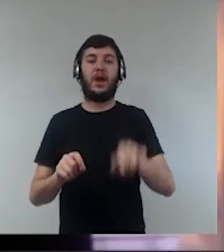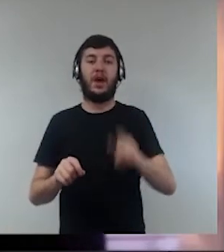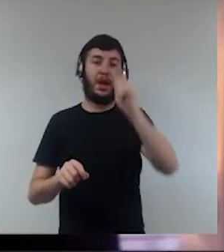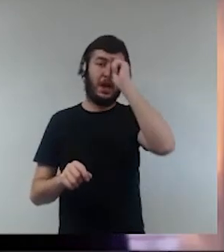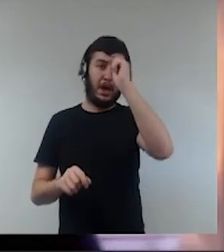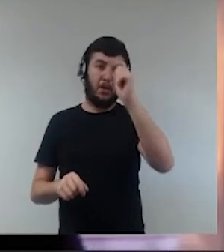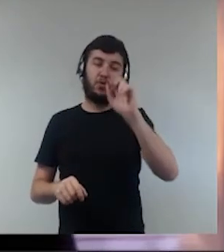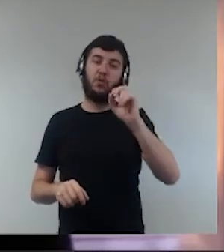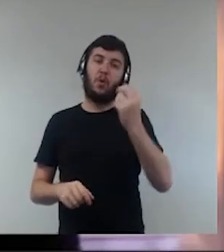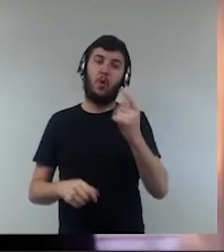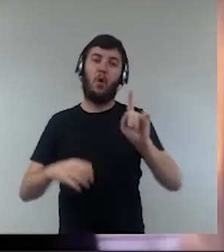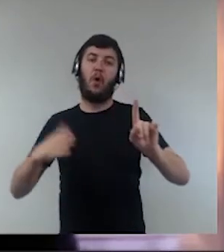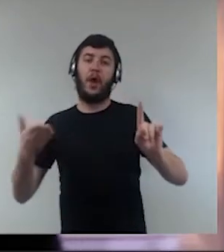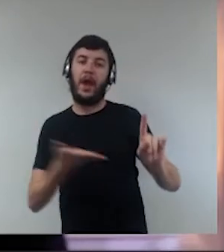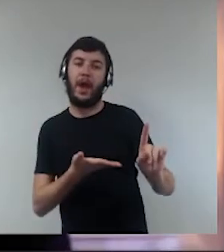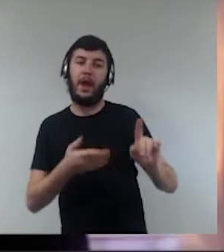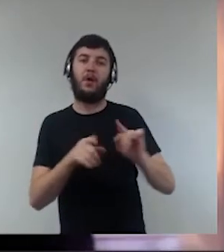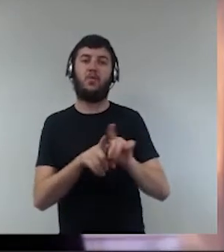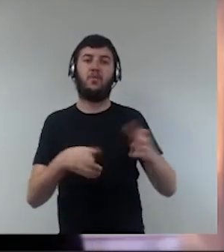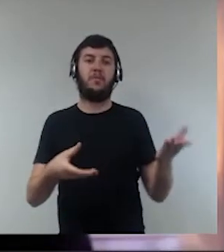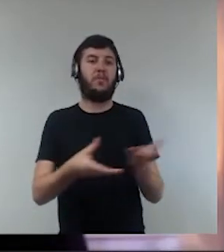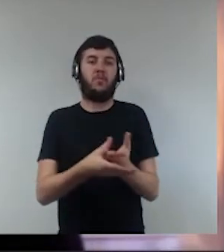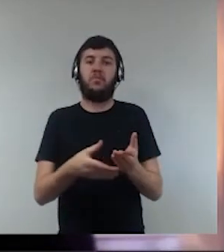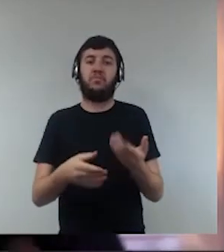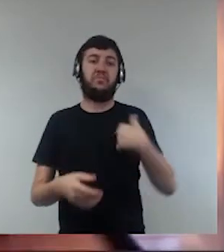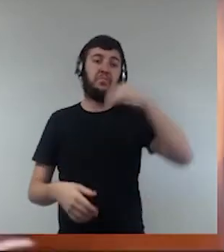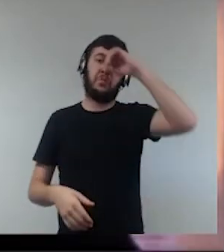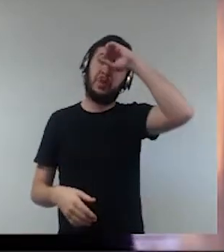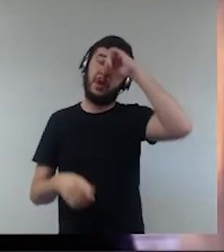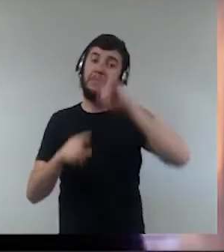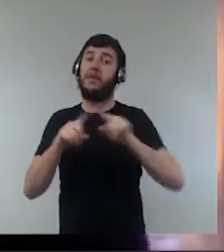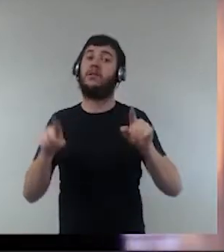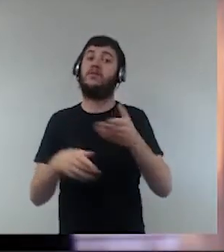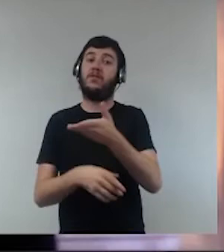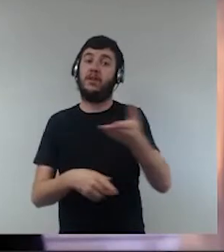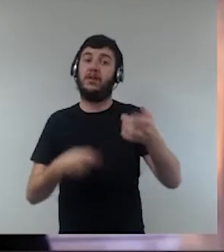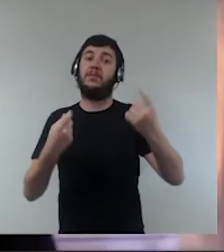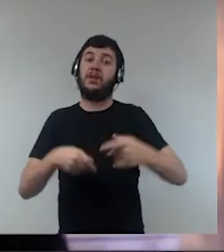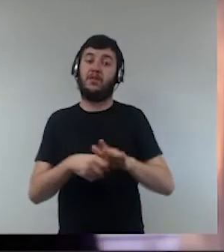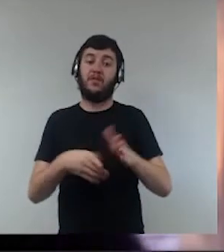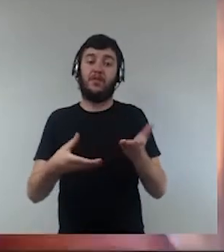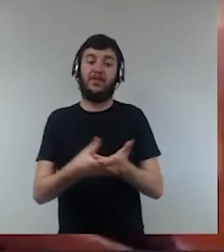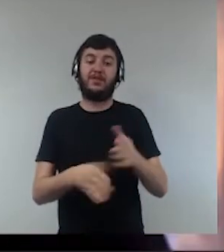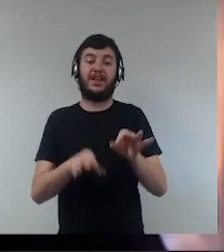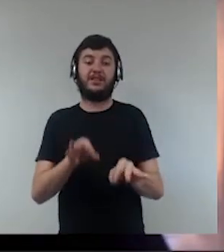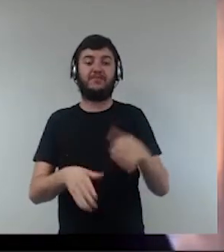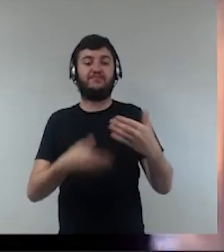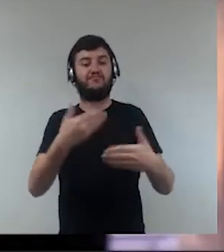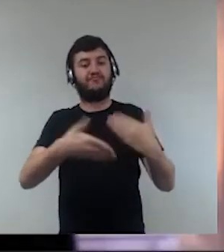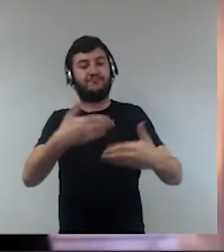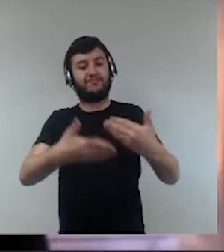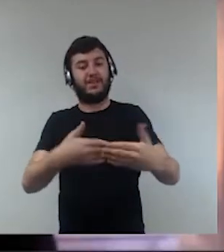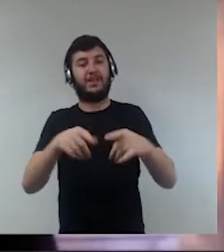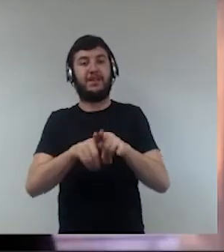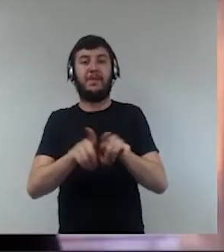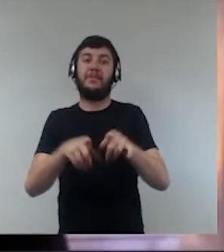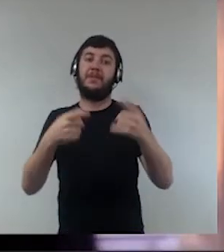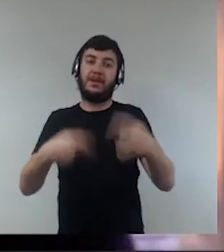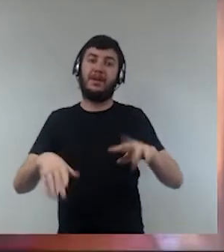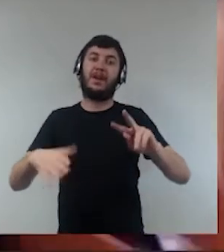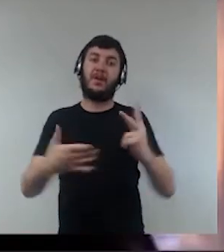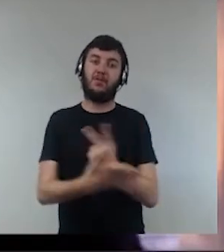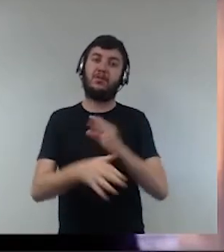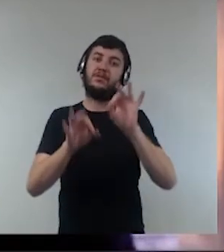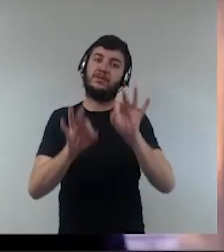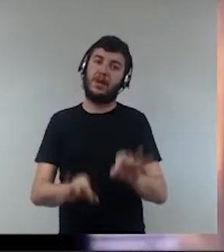processo, mas, enfim, você sabe que muitas vezes você precisa que o processo ande, que o processo seja efetivo, que as intimações